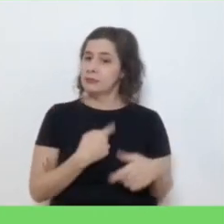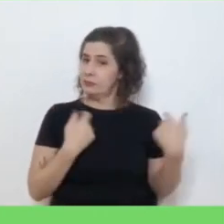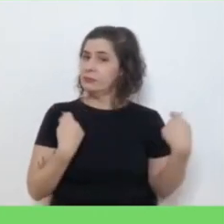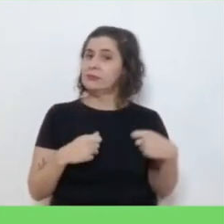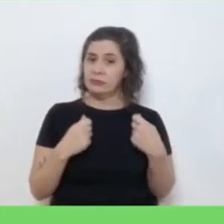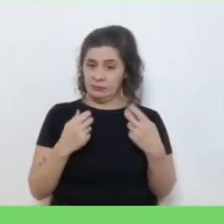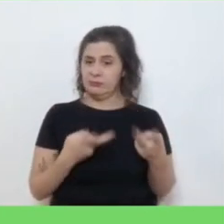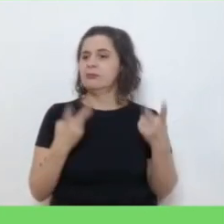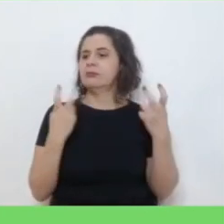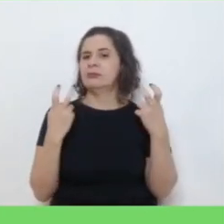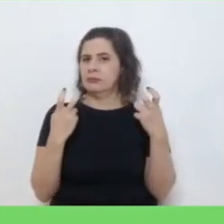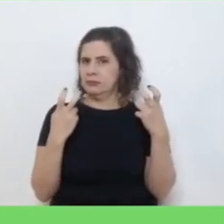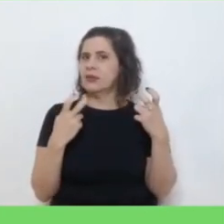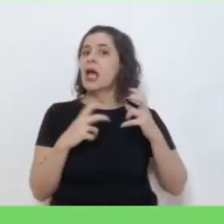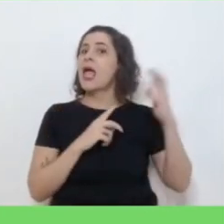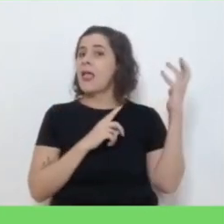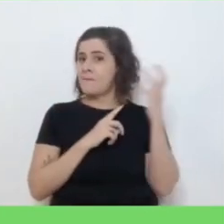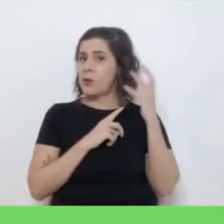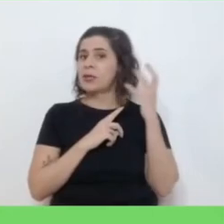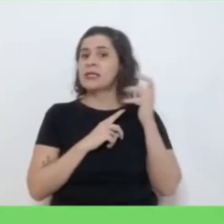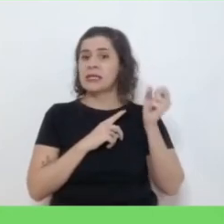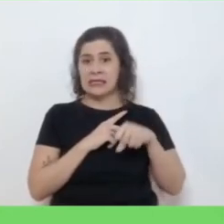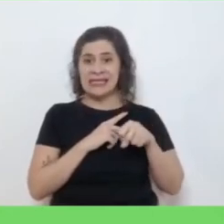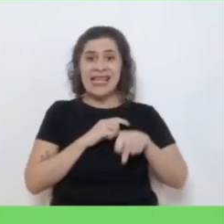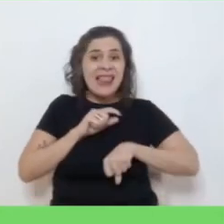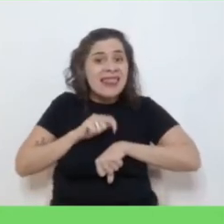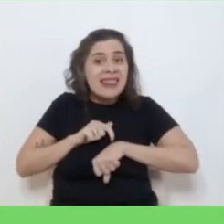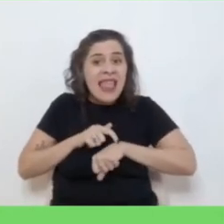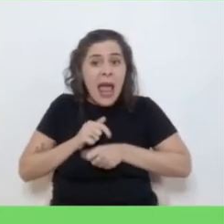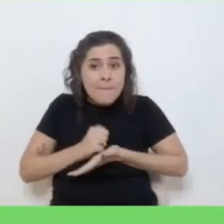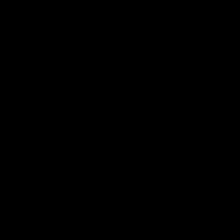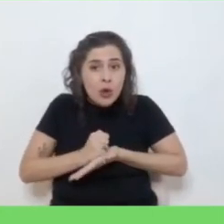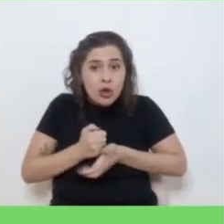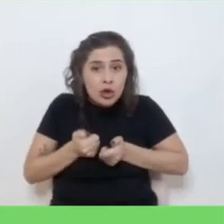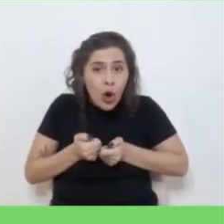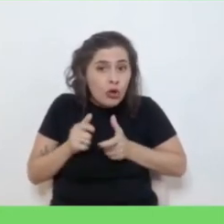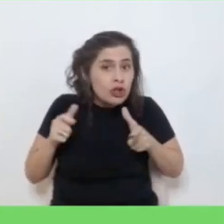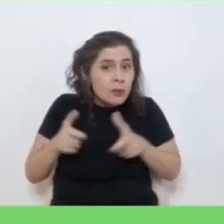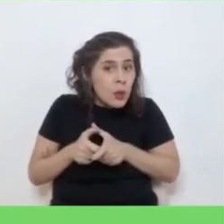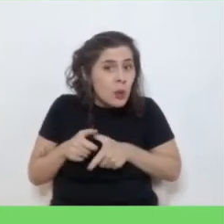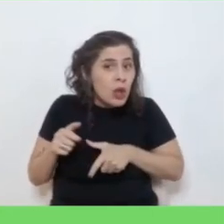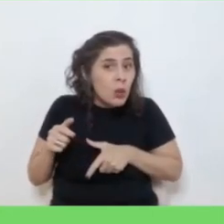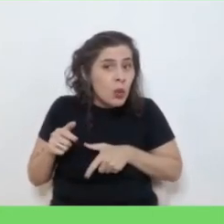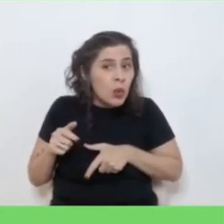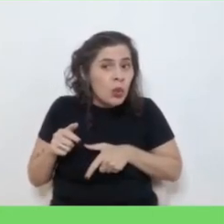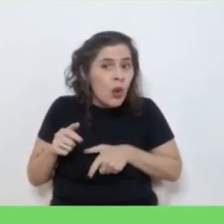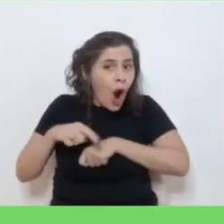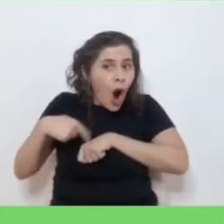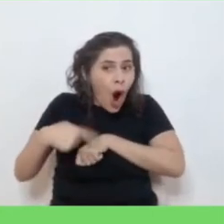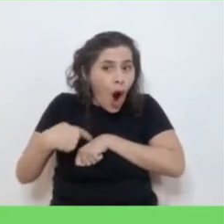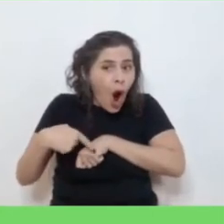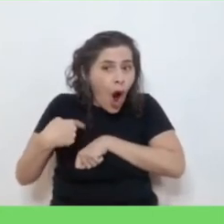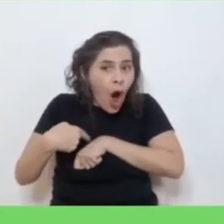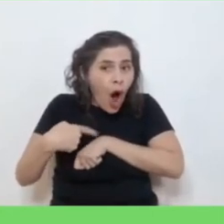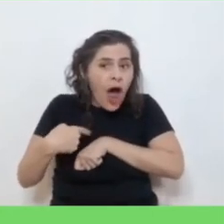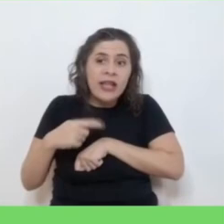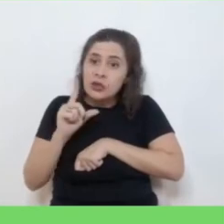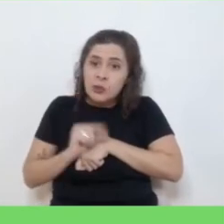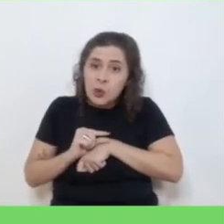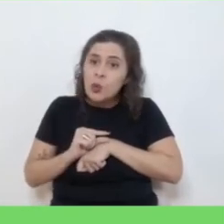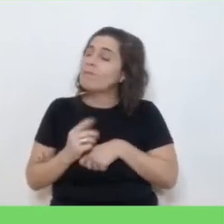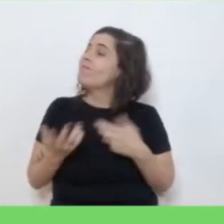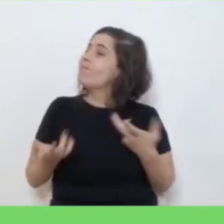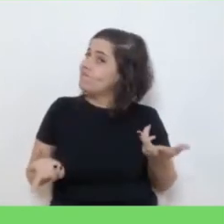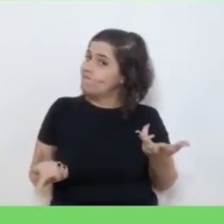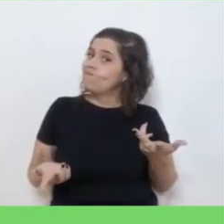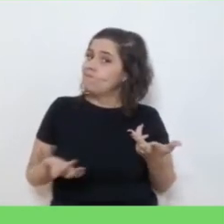que, obviamente, afeta. Se diminuir o tempo de jogo, é claro também que os investidores vão começar a olhar e vão